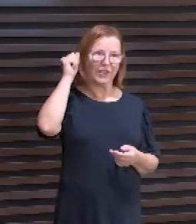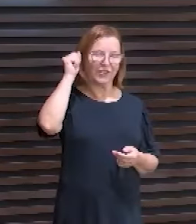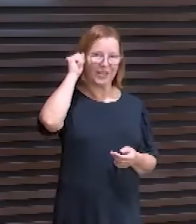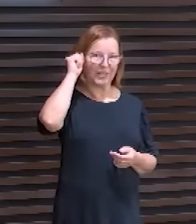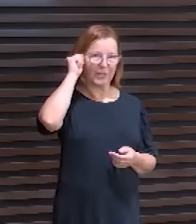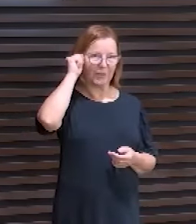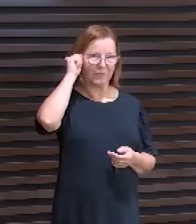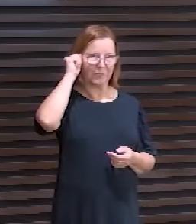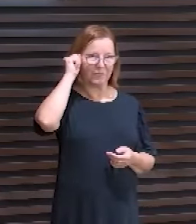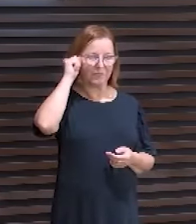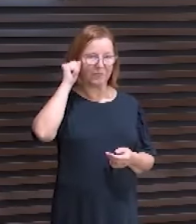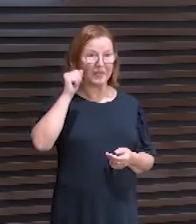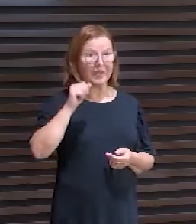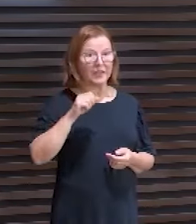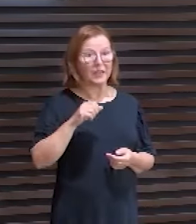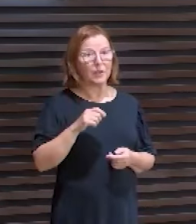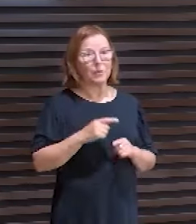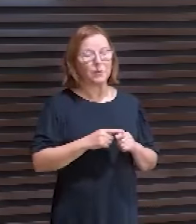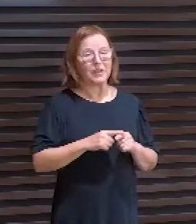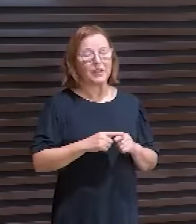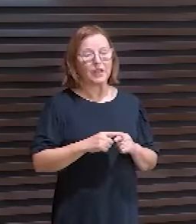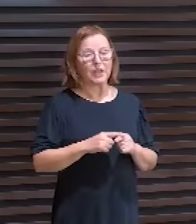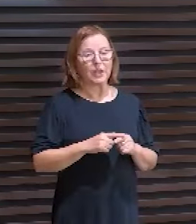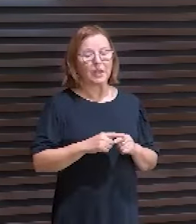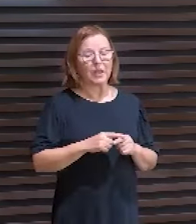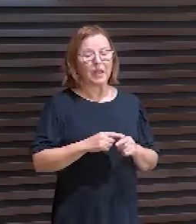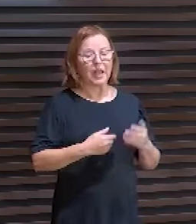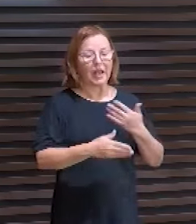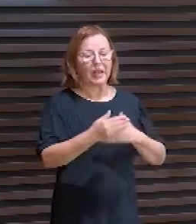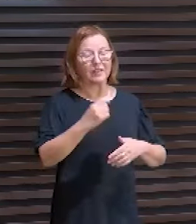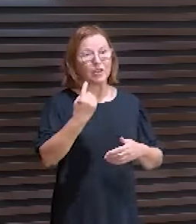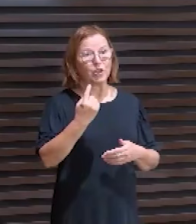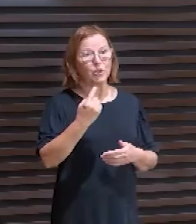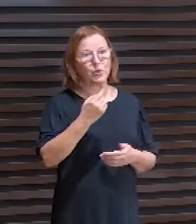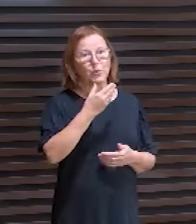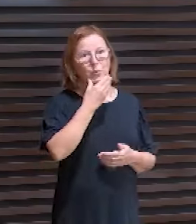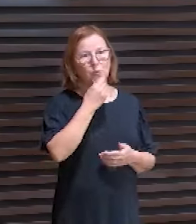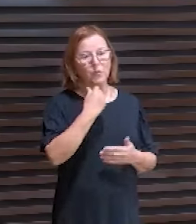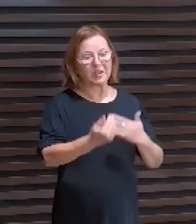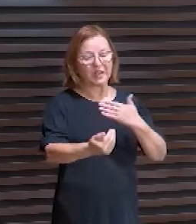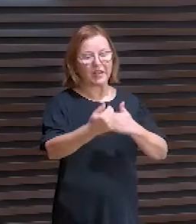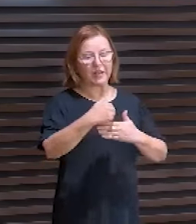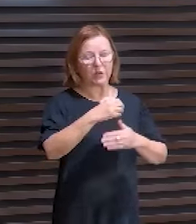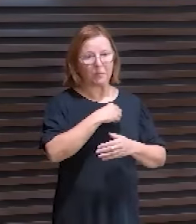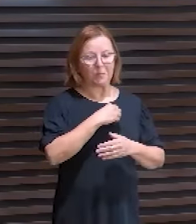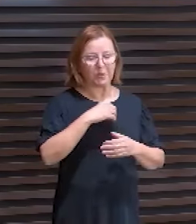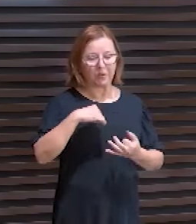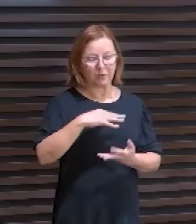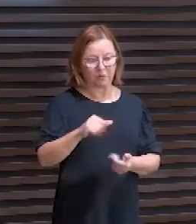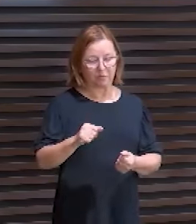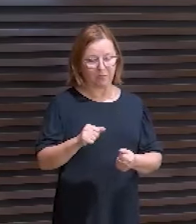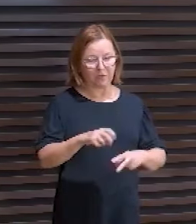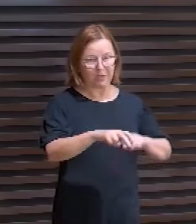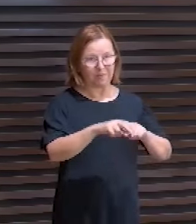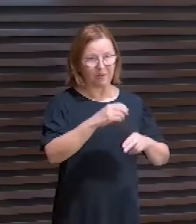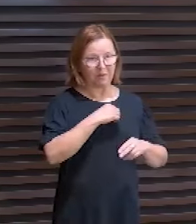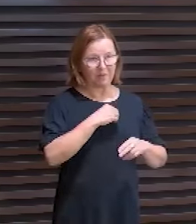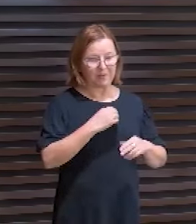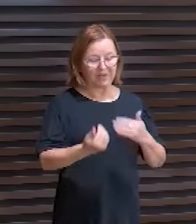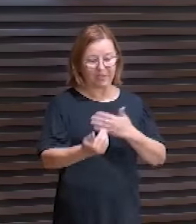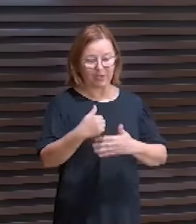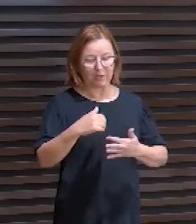pecado no mundo e com o pecado a morte Romanos 5 tá